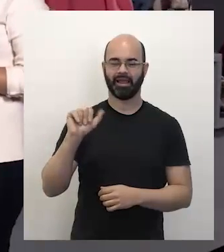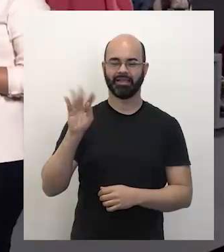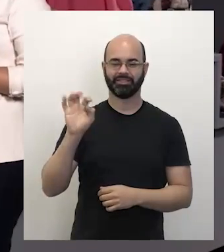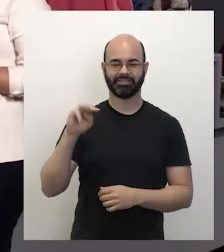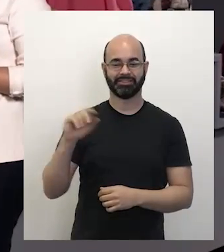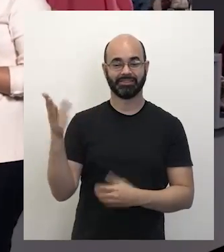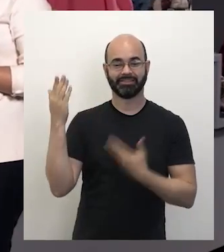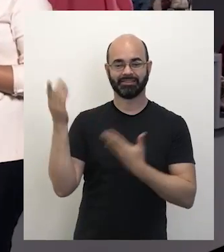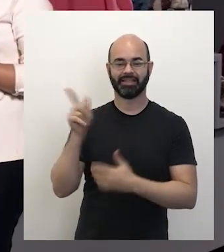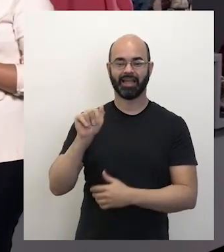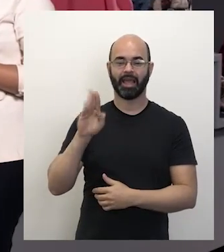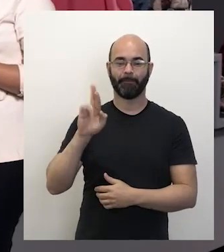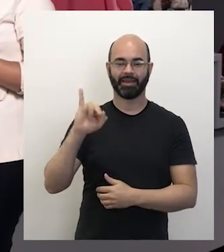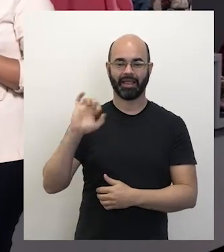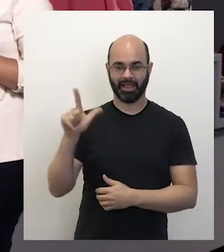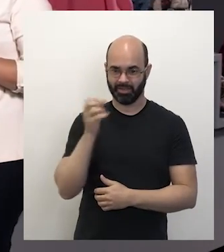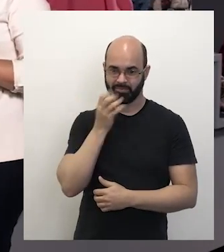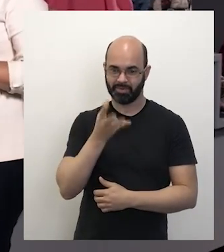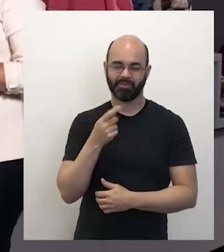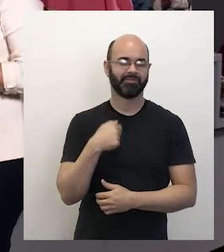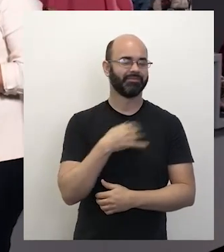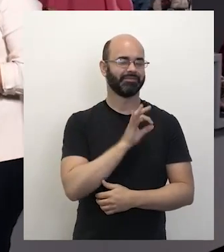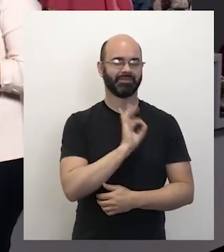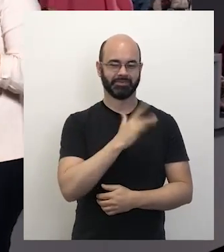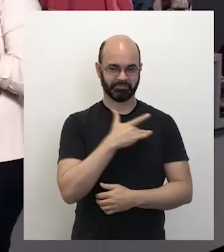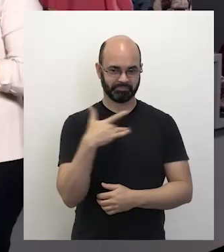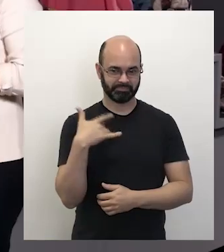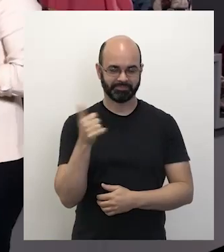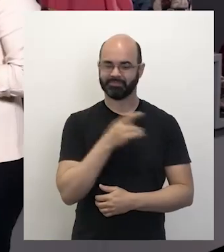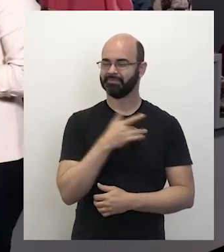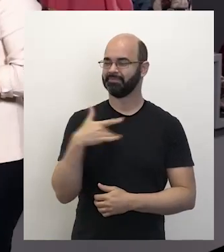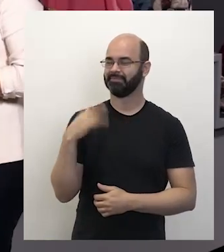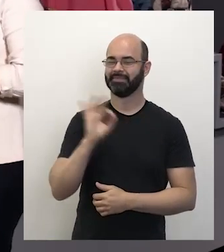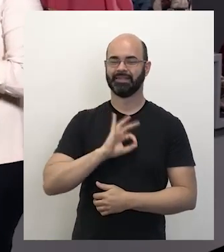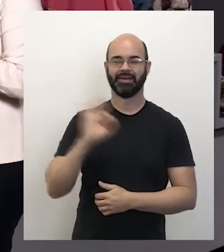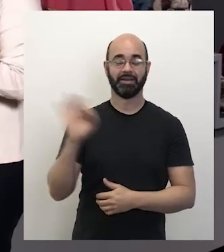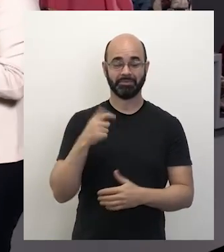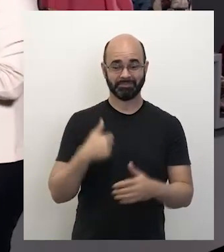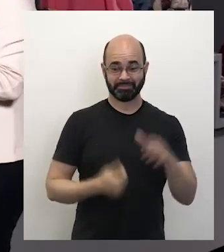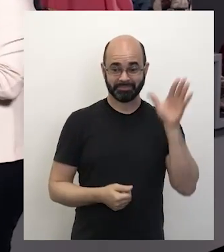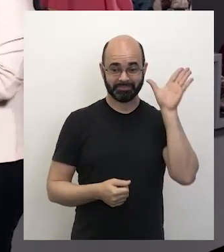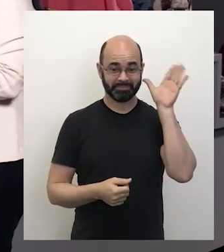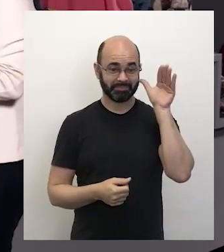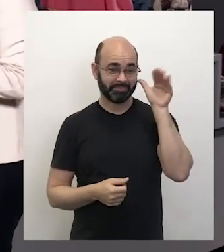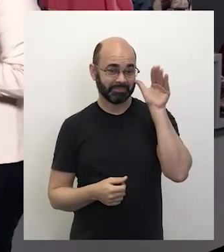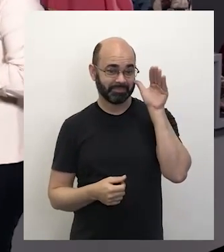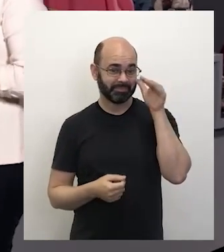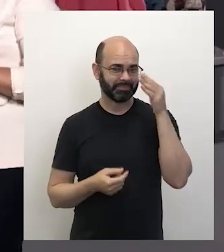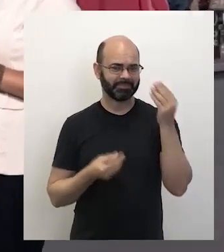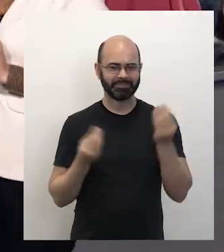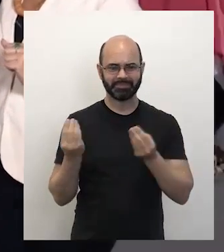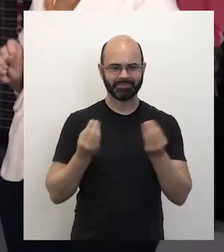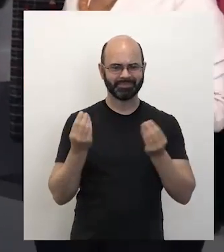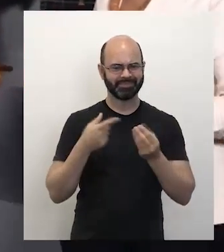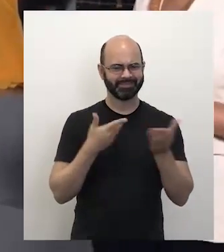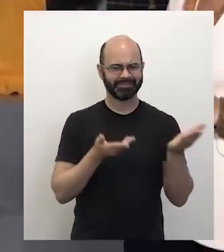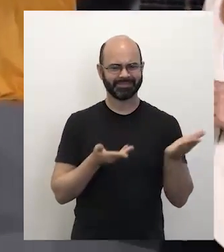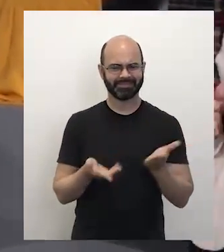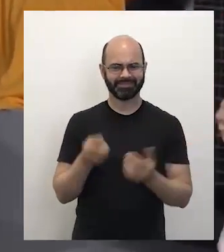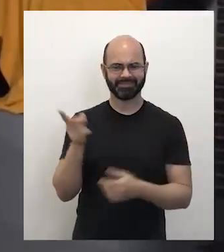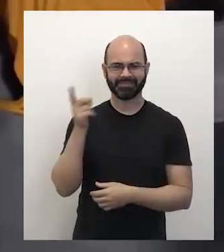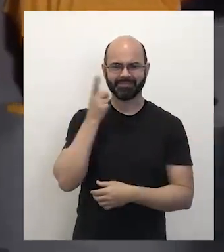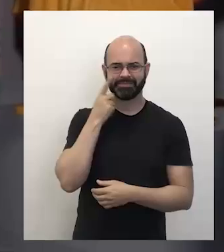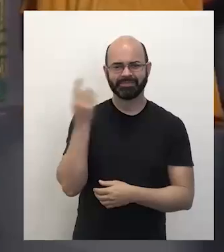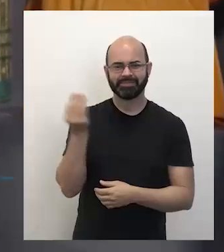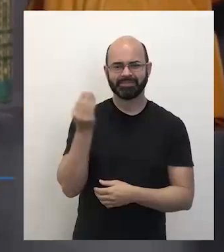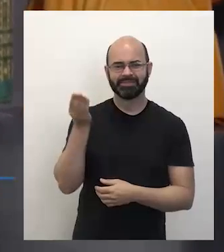Gabriel? Tudo bem, professora. E você, como está? Estou muito feliz e muito curiosa para saber sobre essa peça que você trouxe aqui. Essa